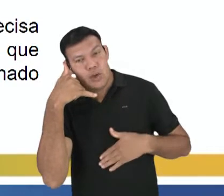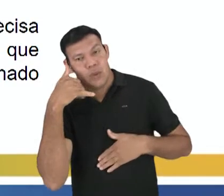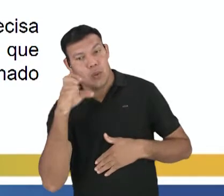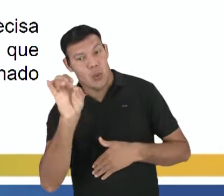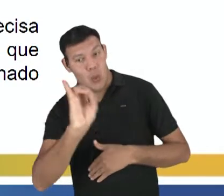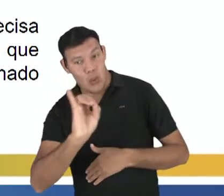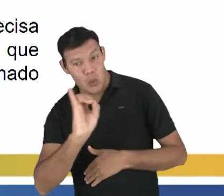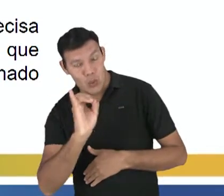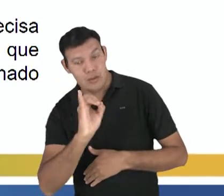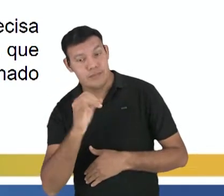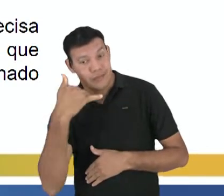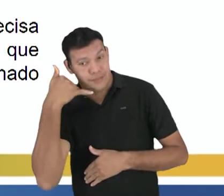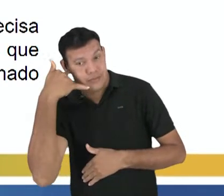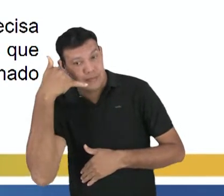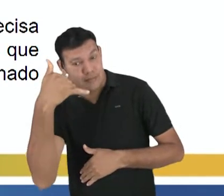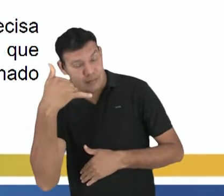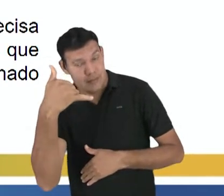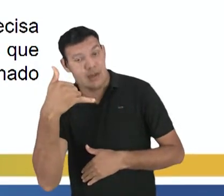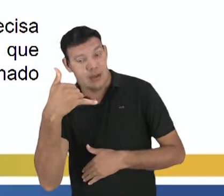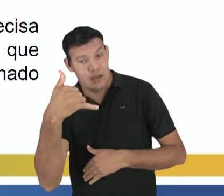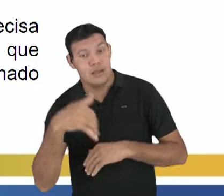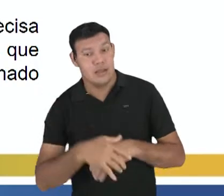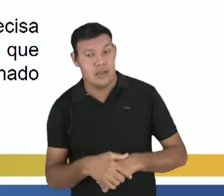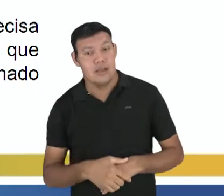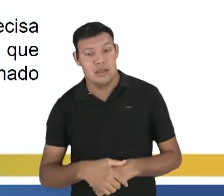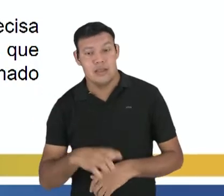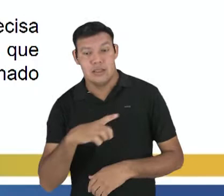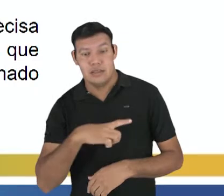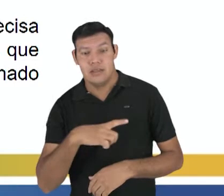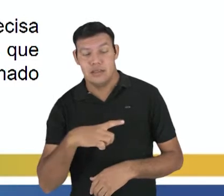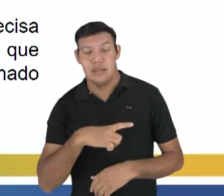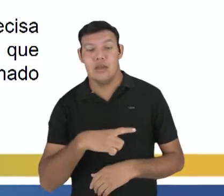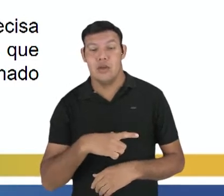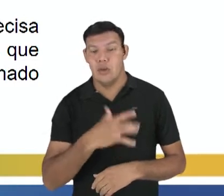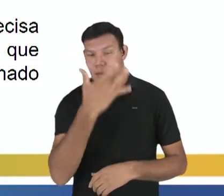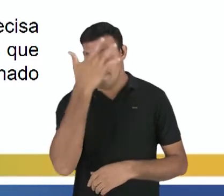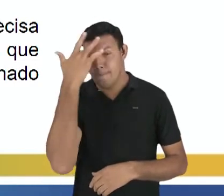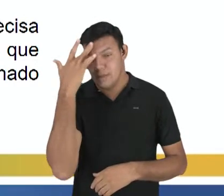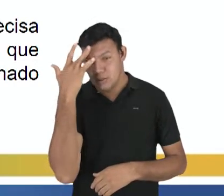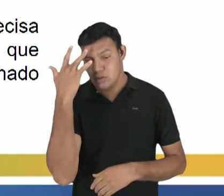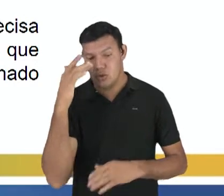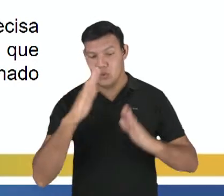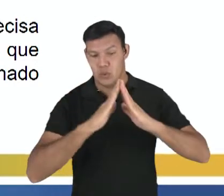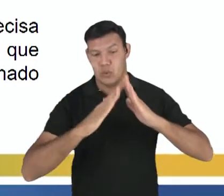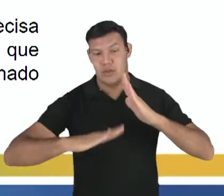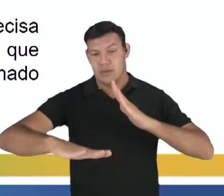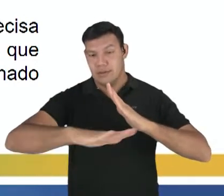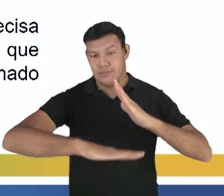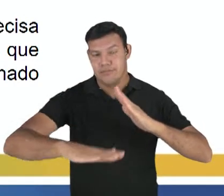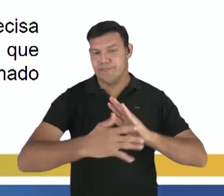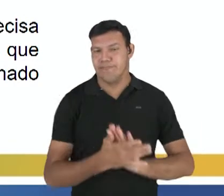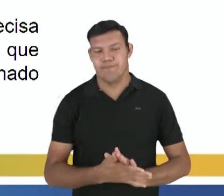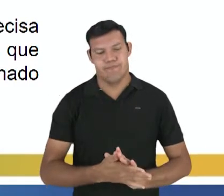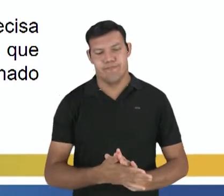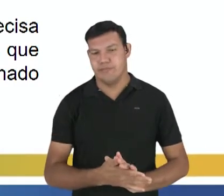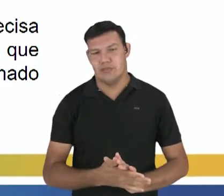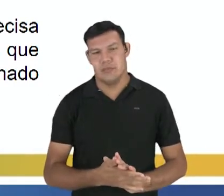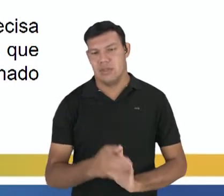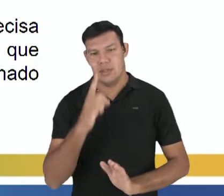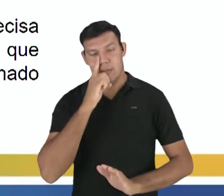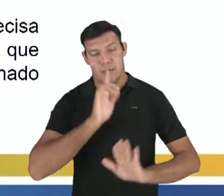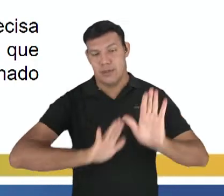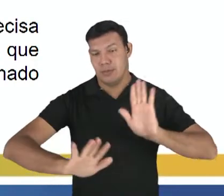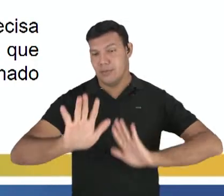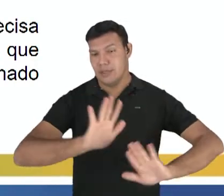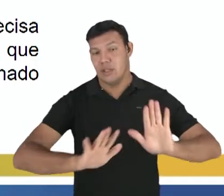Oi, eu liguei há pouco porque tinha alguém no meu quintal. Não precisa mais ter pressa. Eu já matei o ladrão com